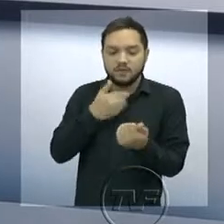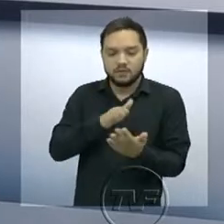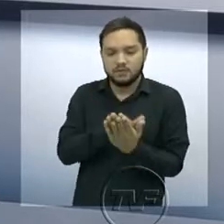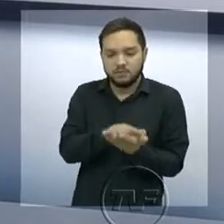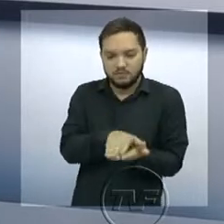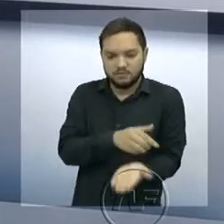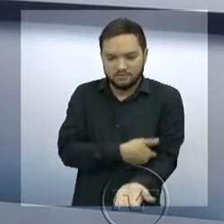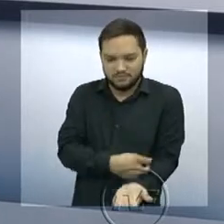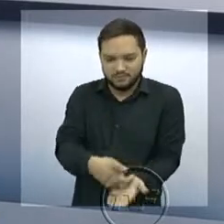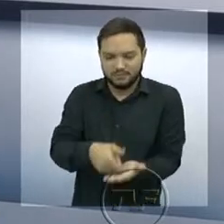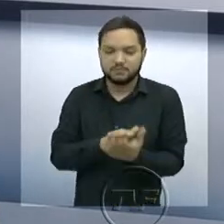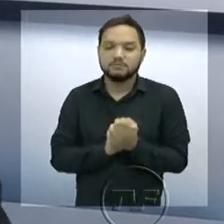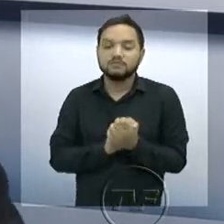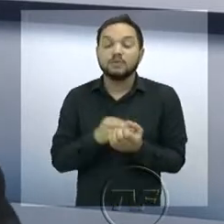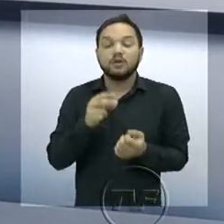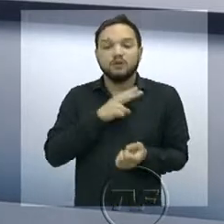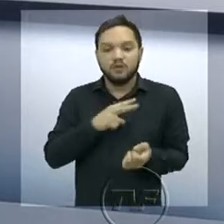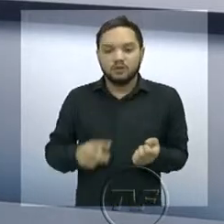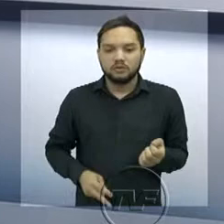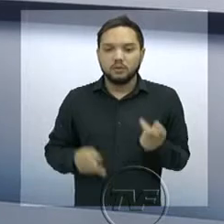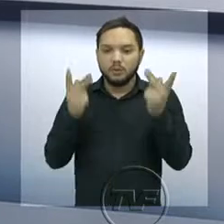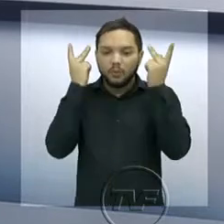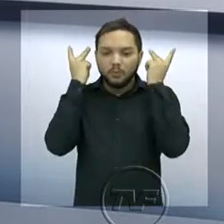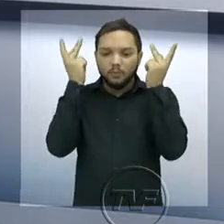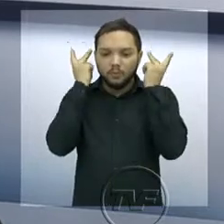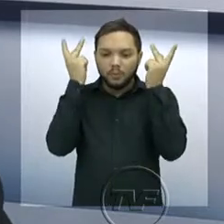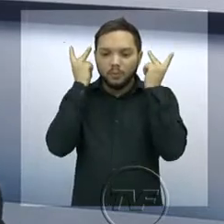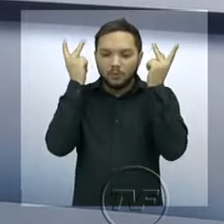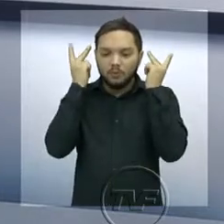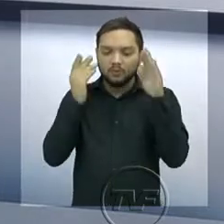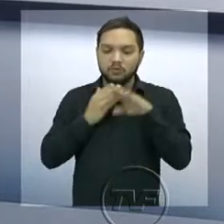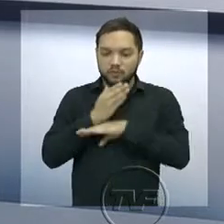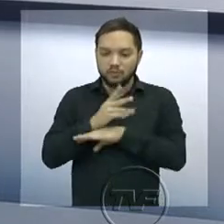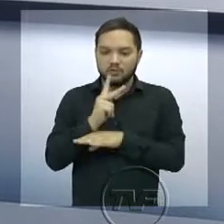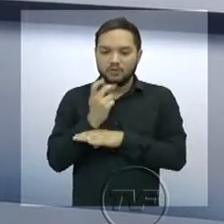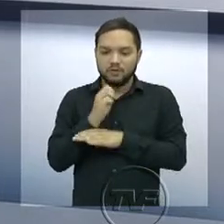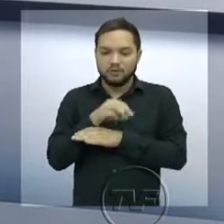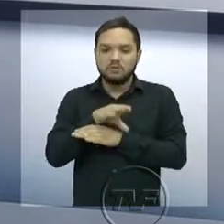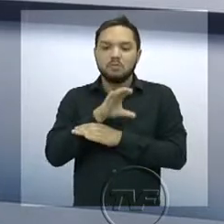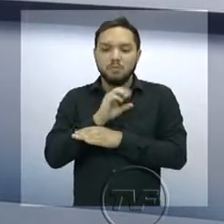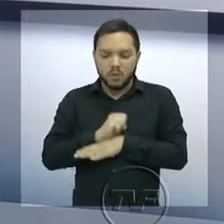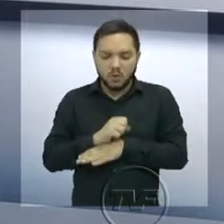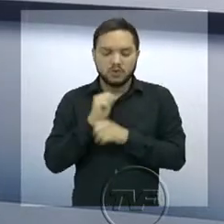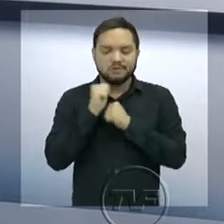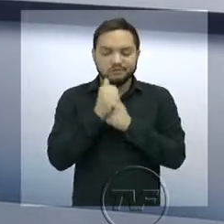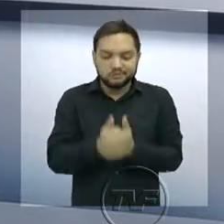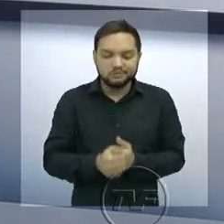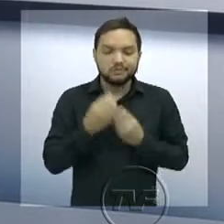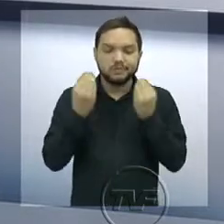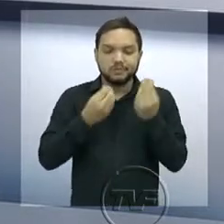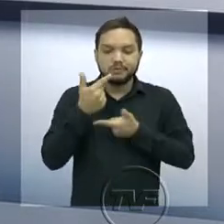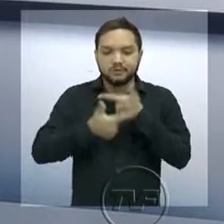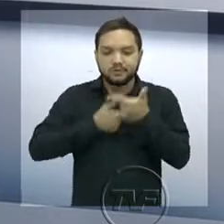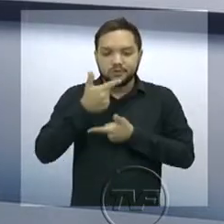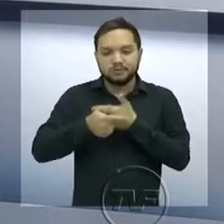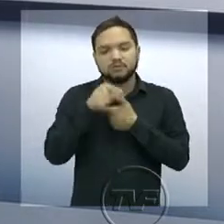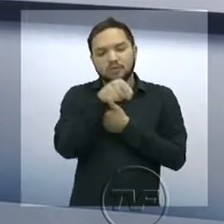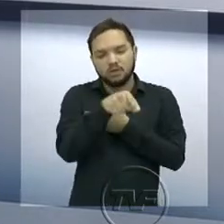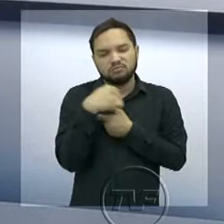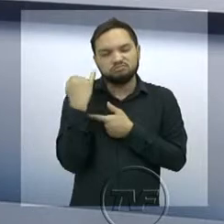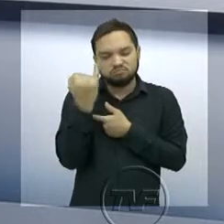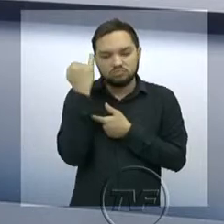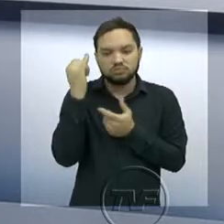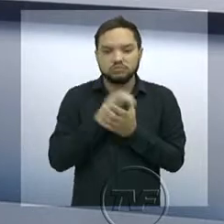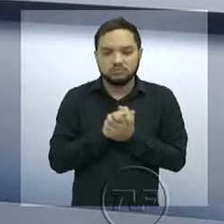Inclusive, o vereador Dr. Porto esteve no Hemócia acompanhando toda a atividade lá daquele órgão importante,